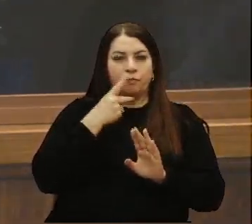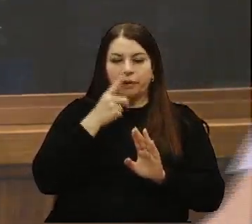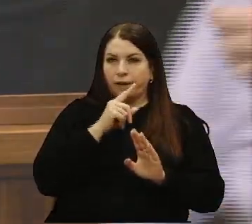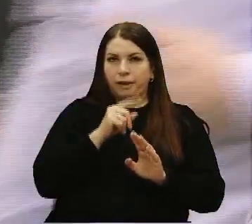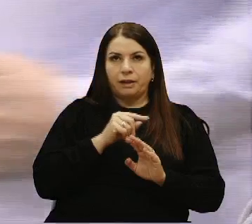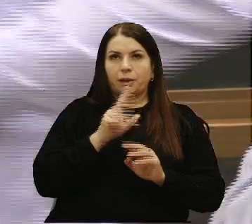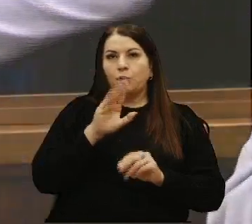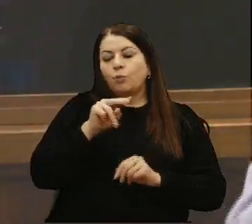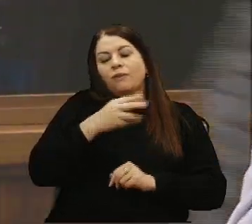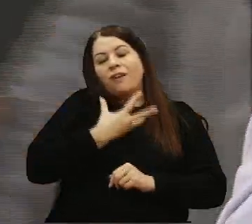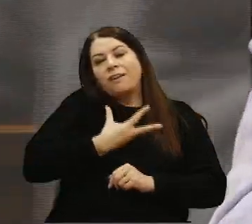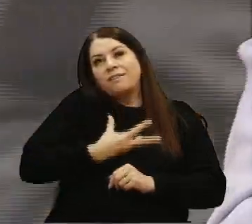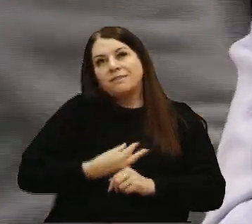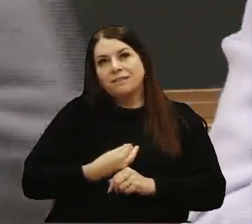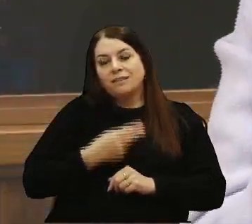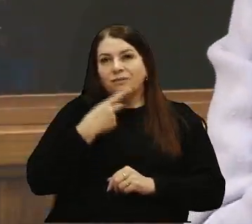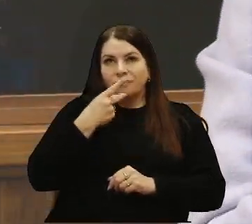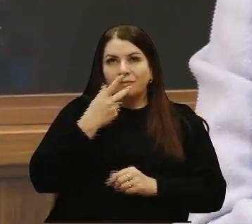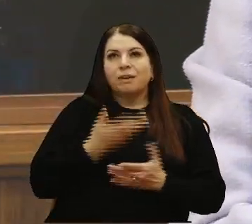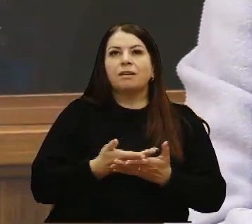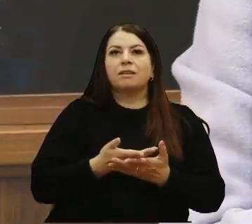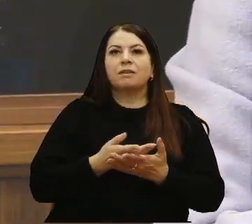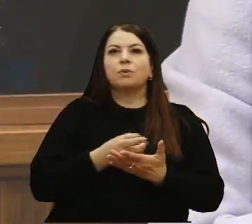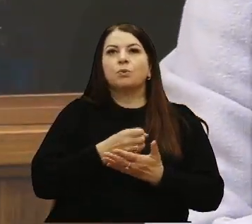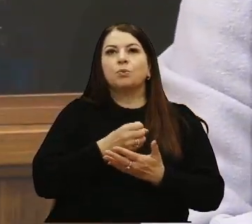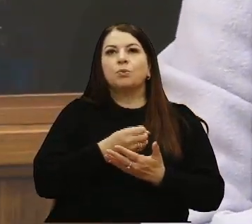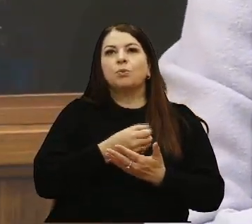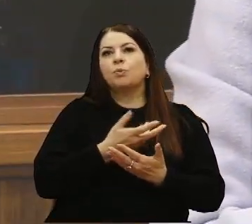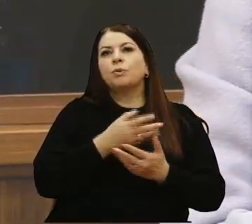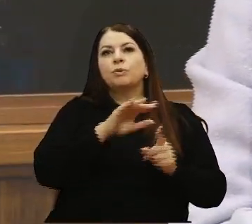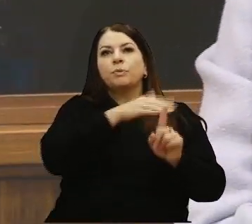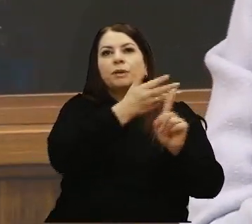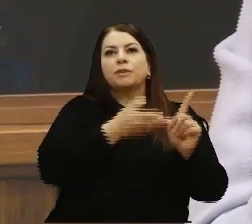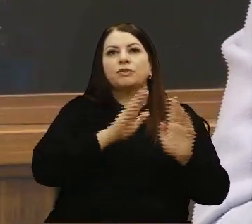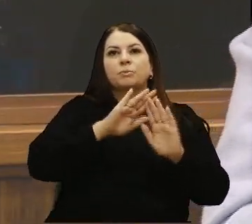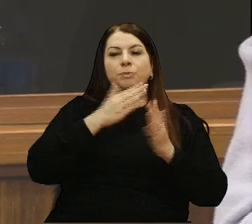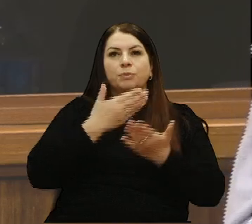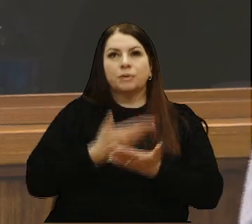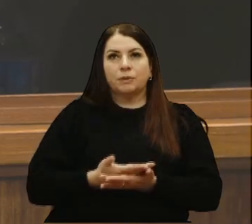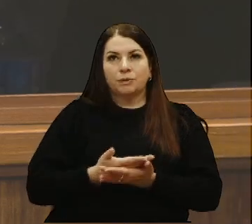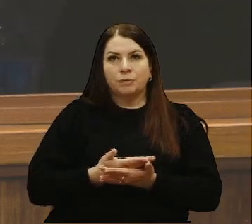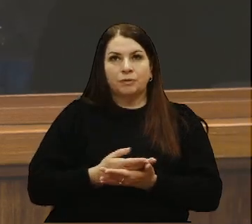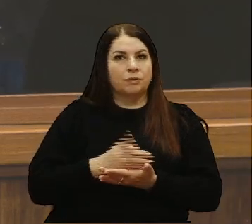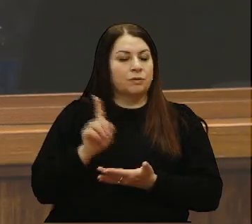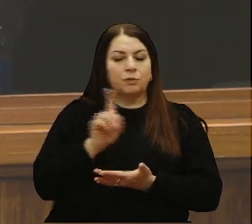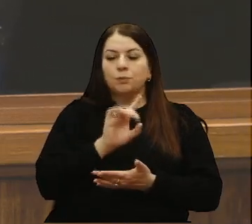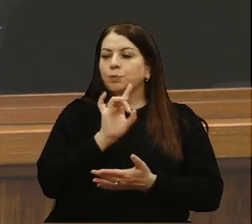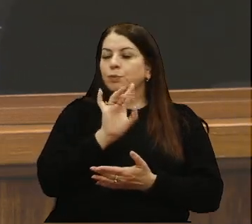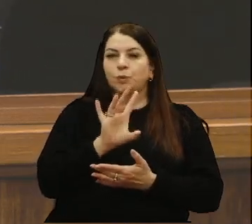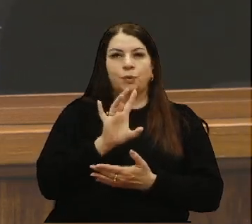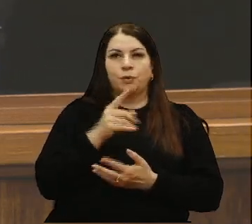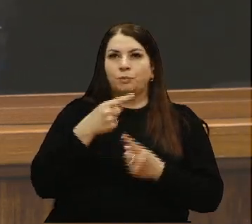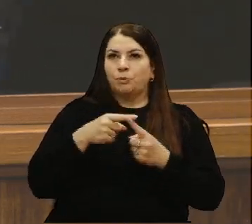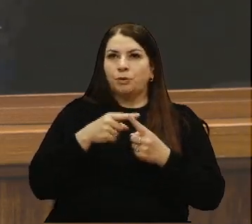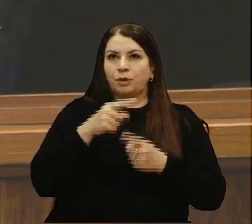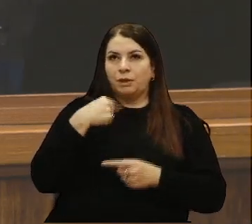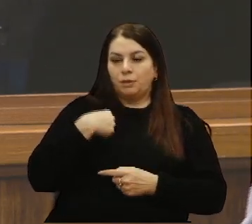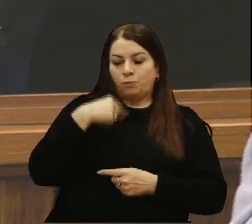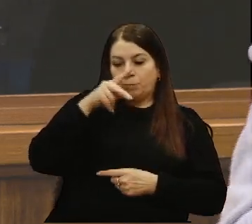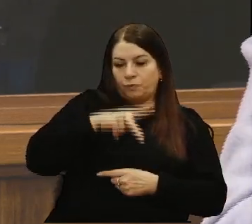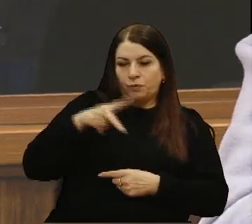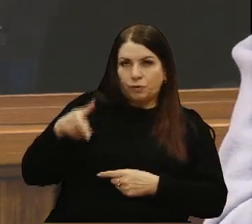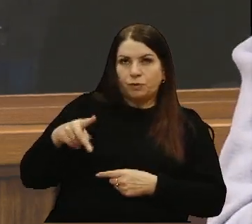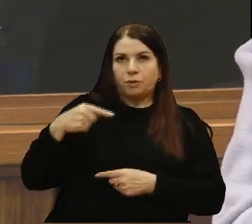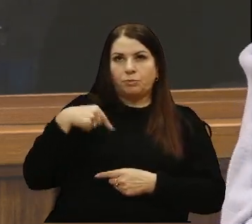nunca vou me cansar de falar quando as homenagens são para as escolas, não só por ser professora,